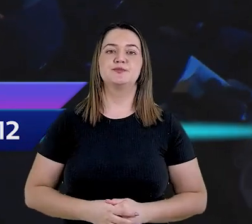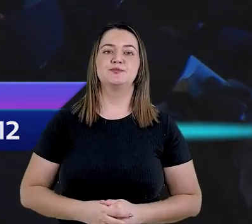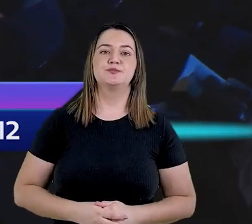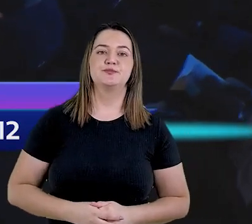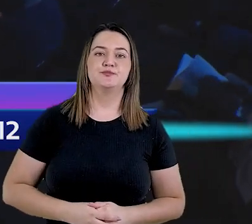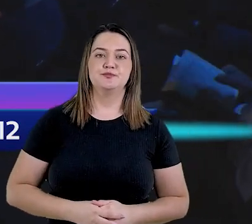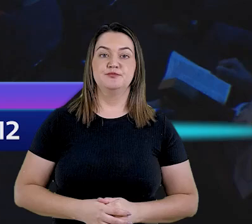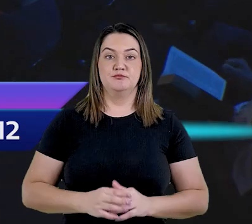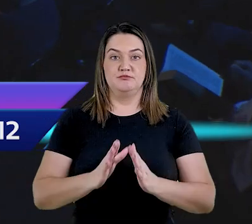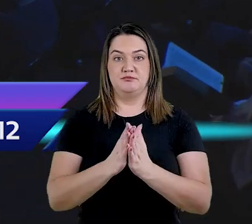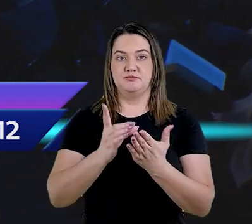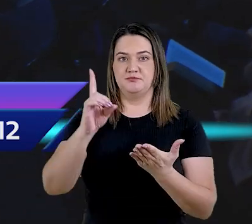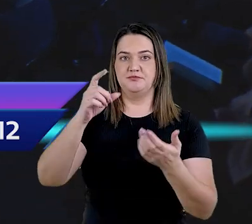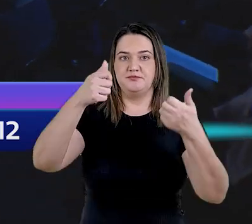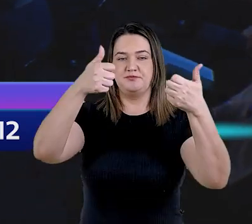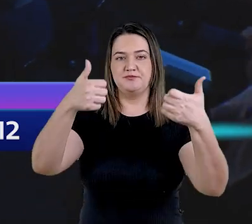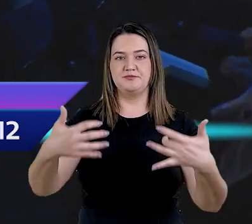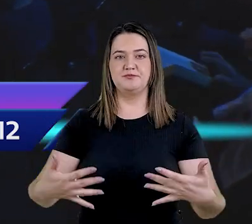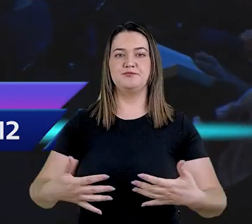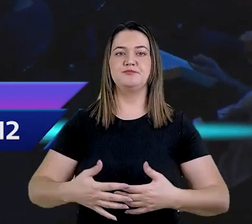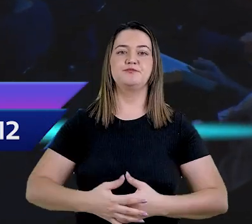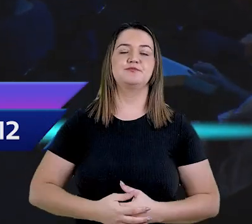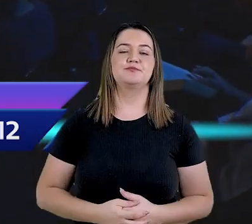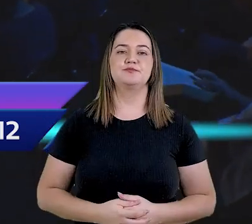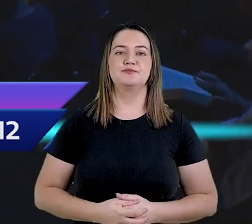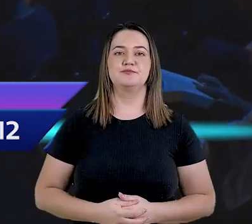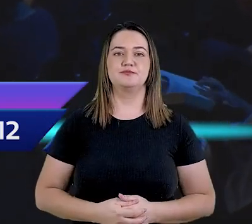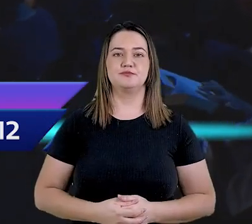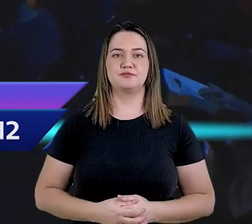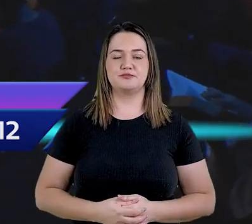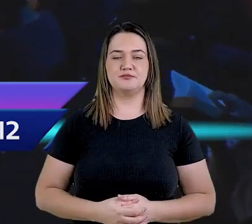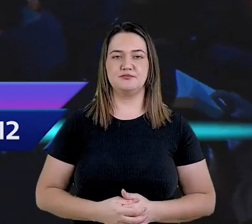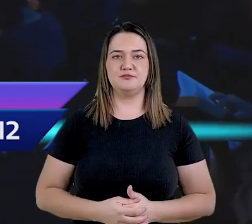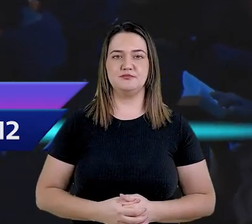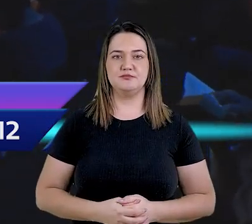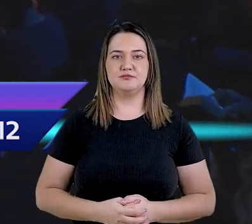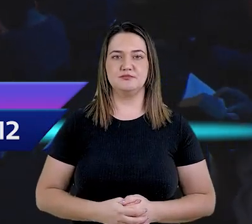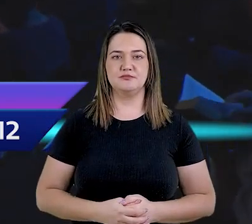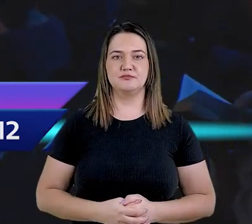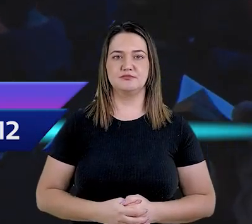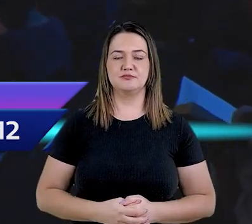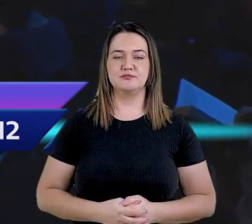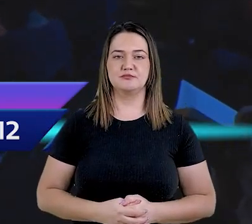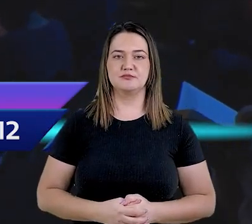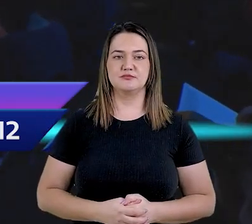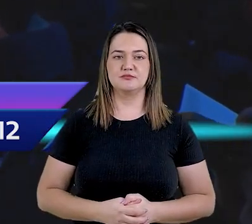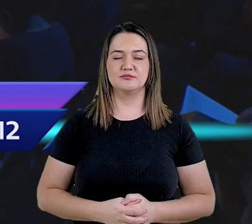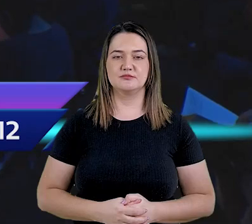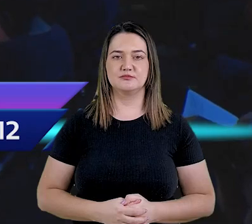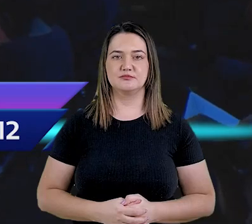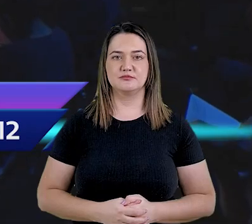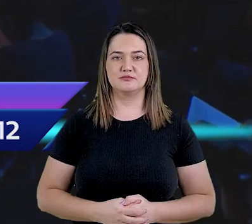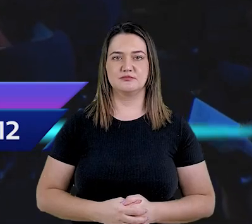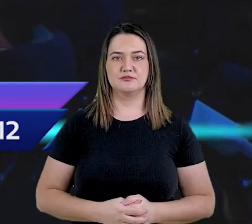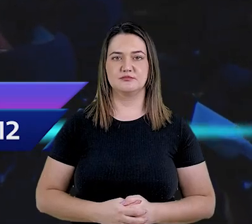Diz assim a palavra do Senhor. Apocalipse capítulo 14, versículo 12.